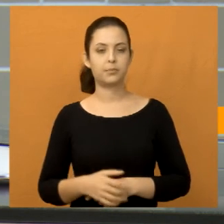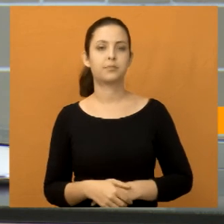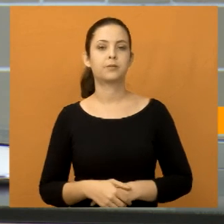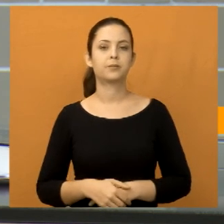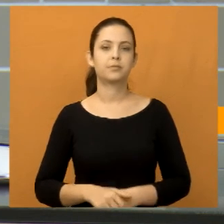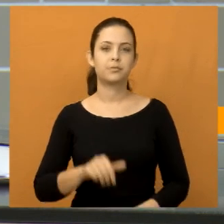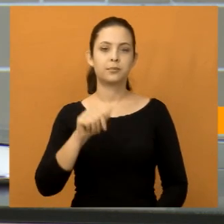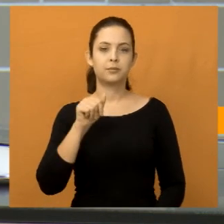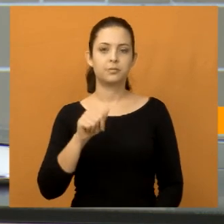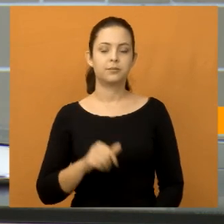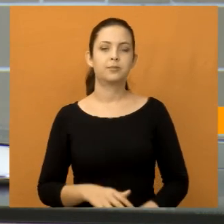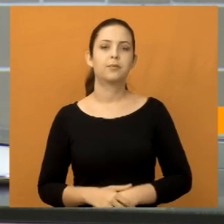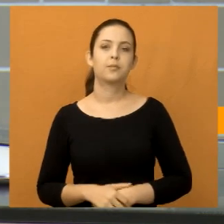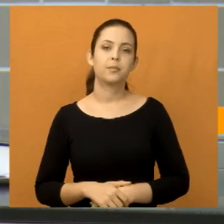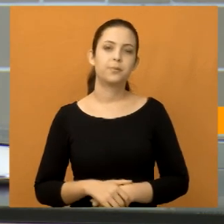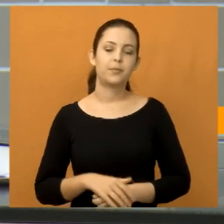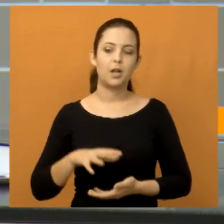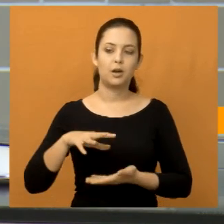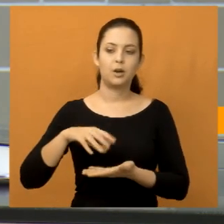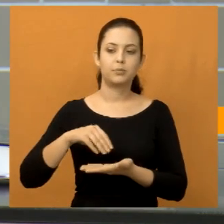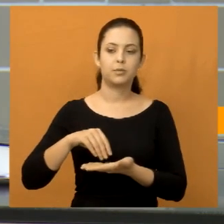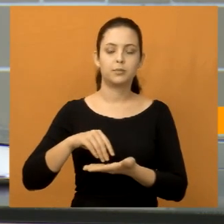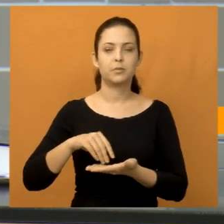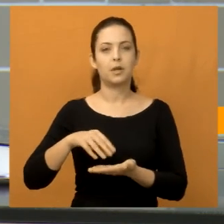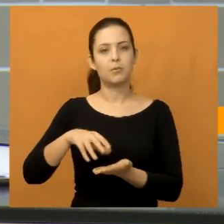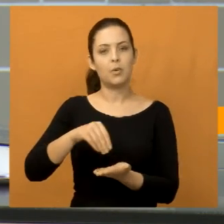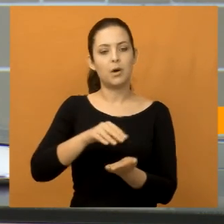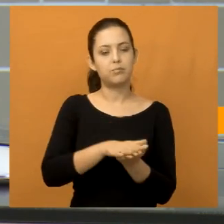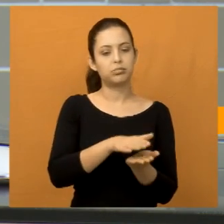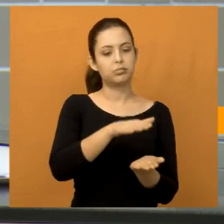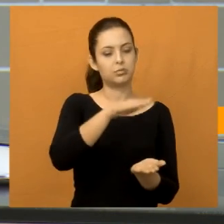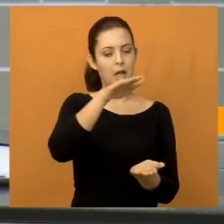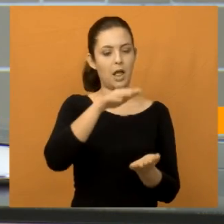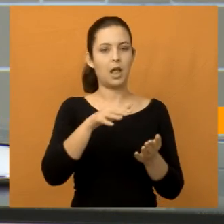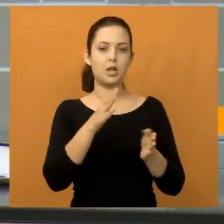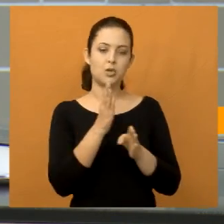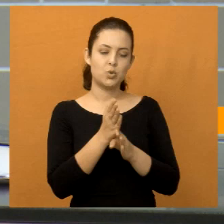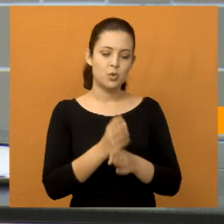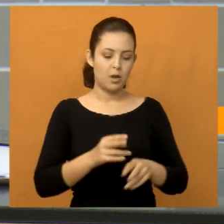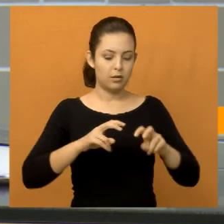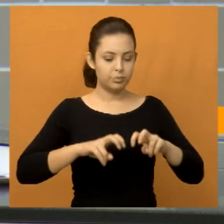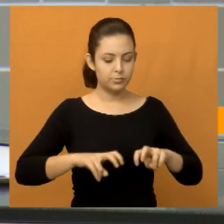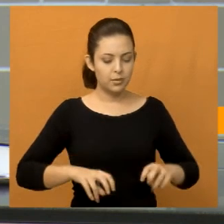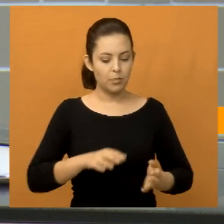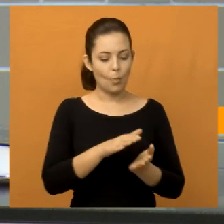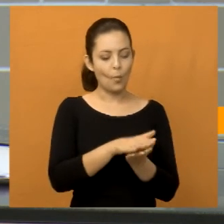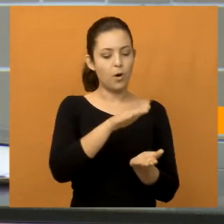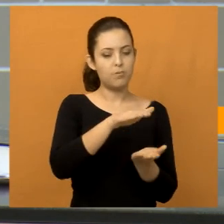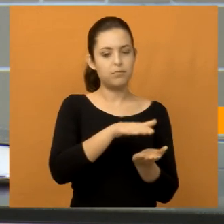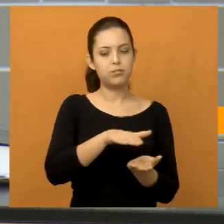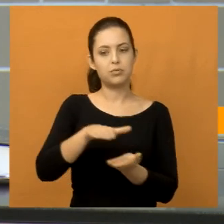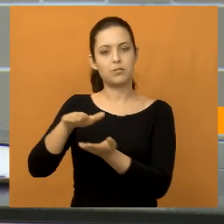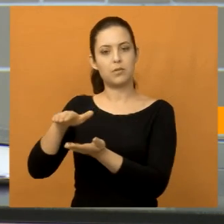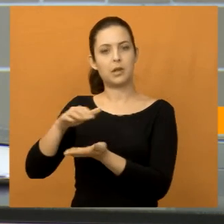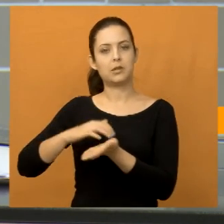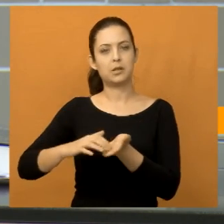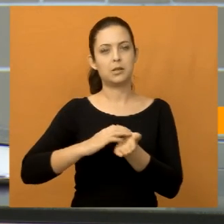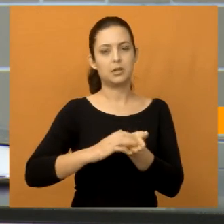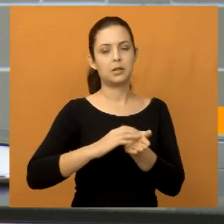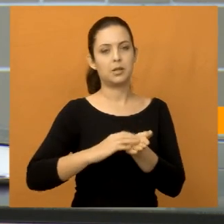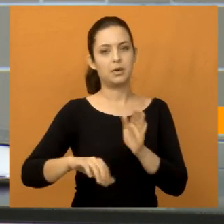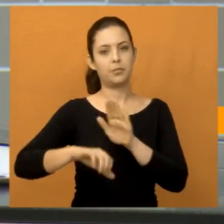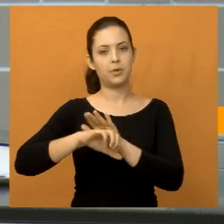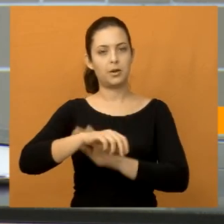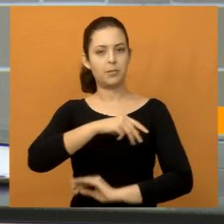a extração de cópia integral de todo o apurado e remessa à Secretaria Criminal do